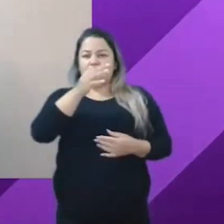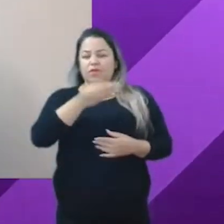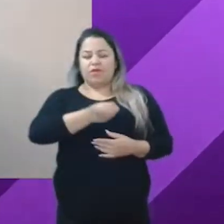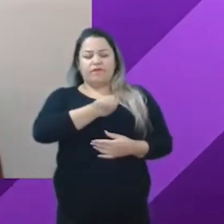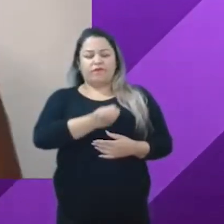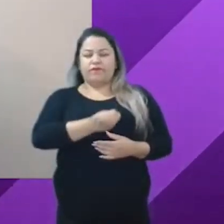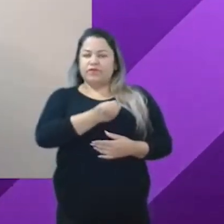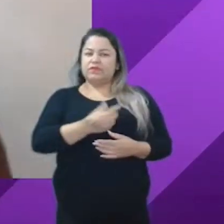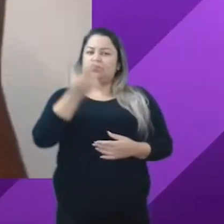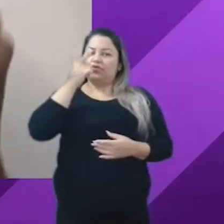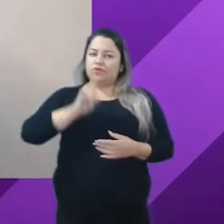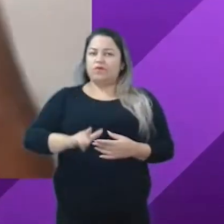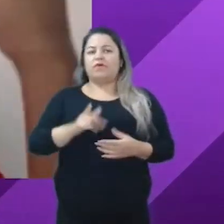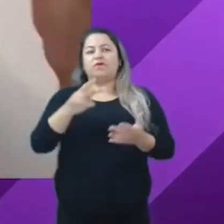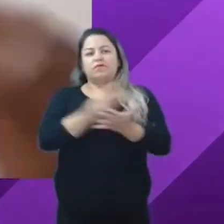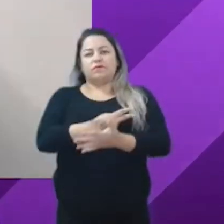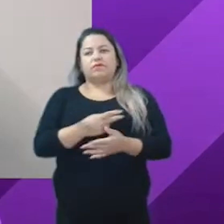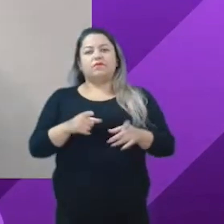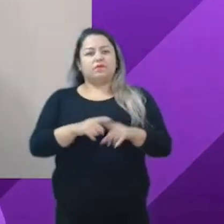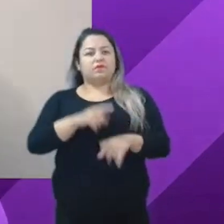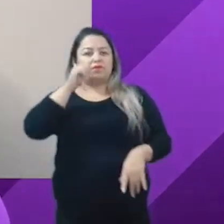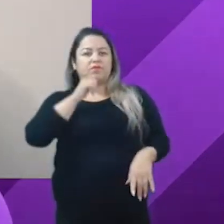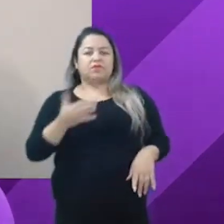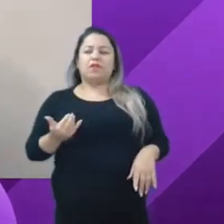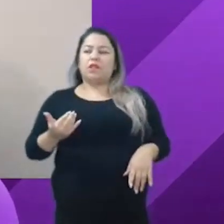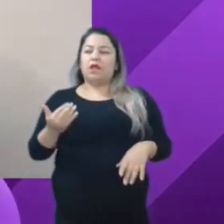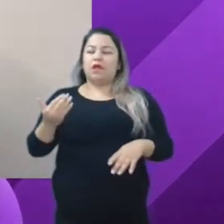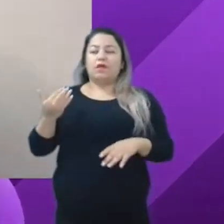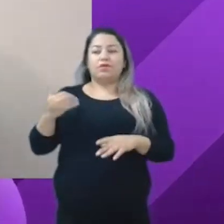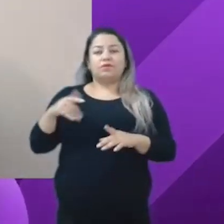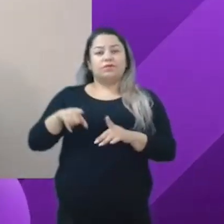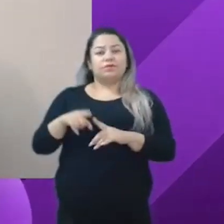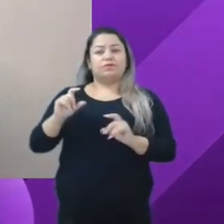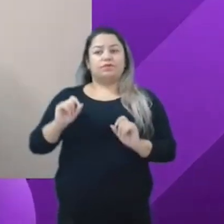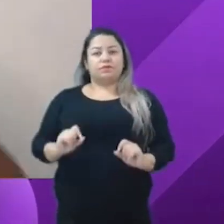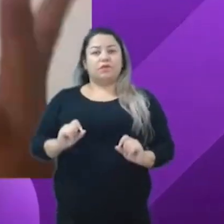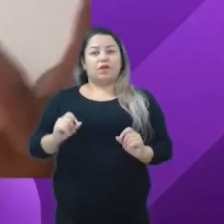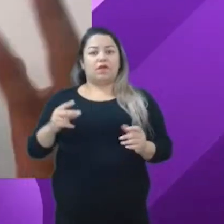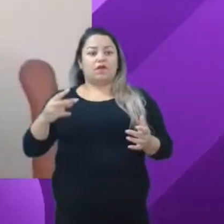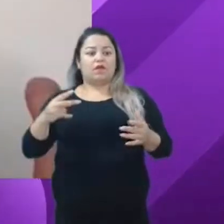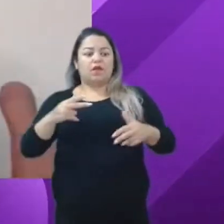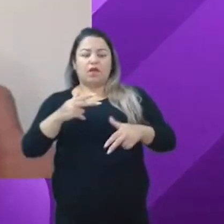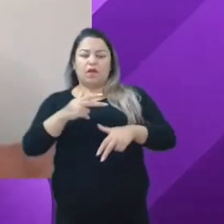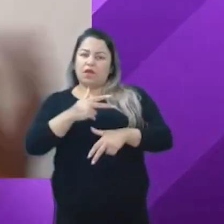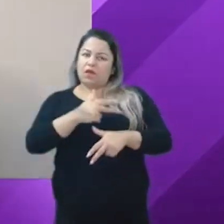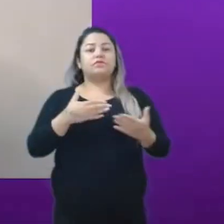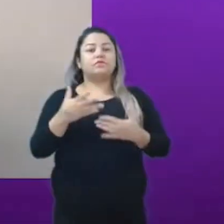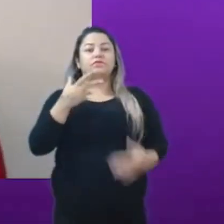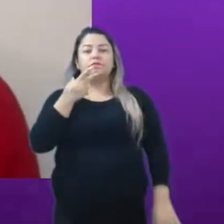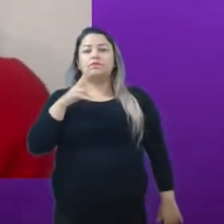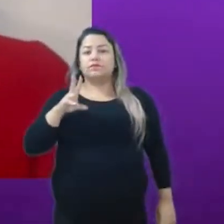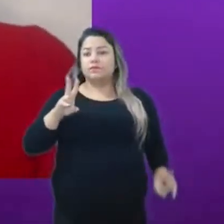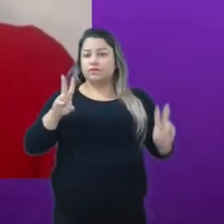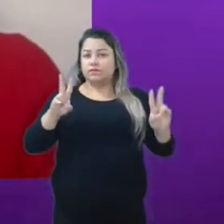e de novo chego a essa menina do interior que está circulando para continuar fazendo teatro.